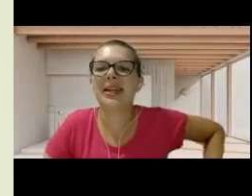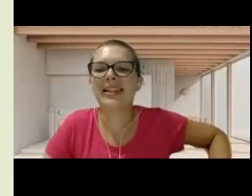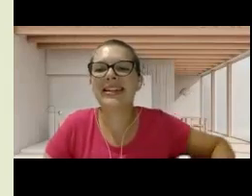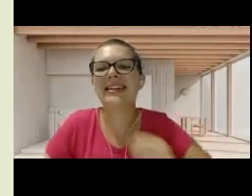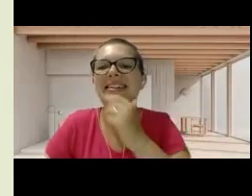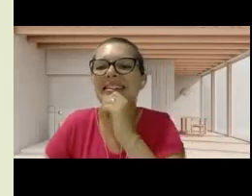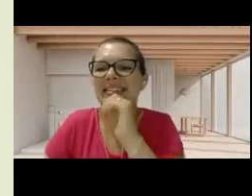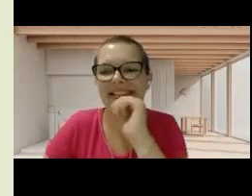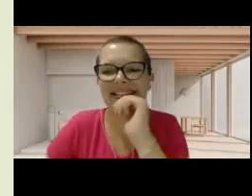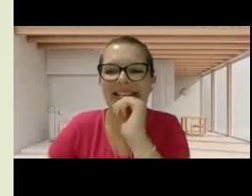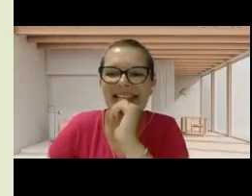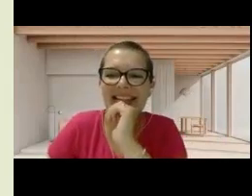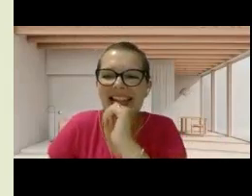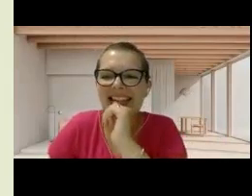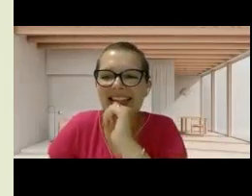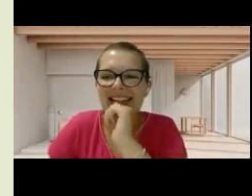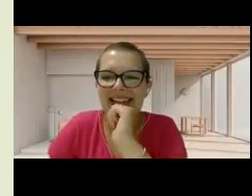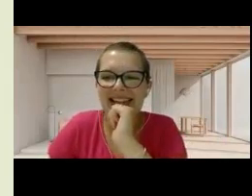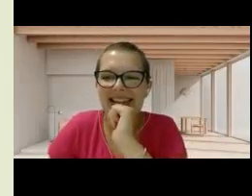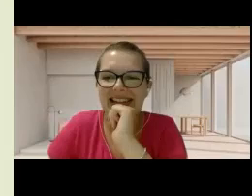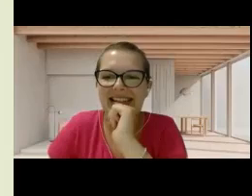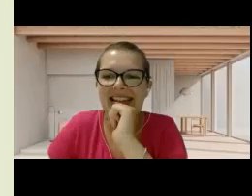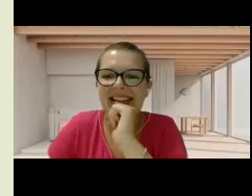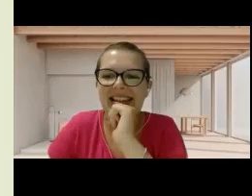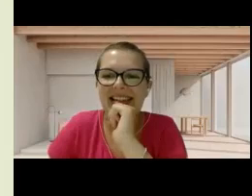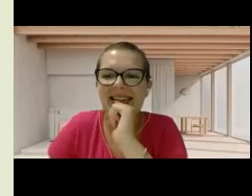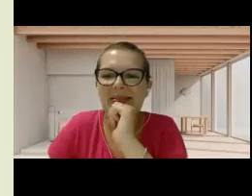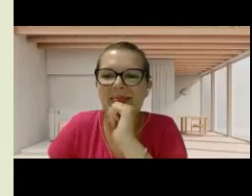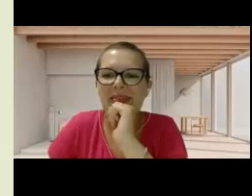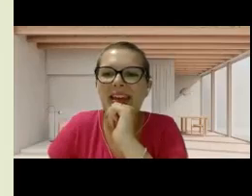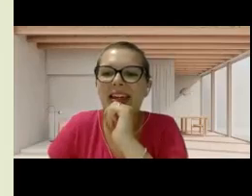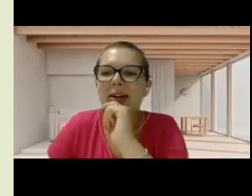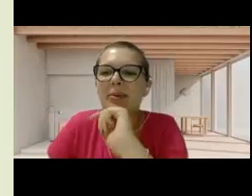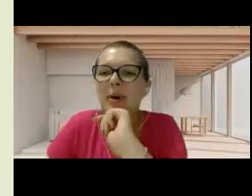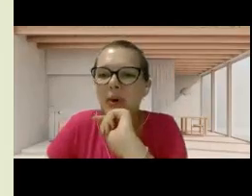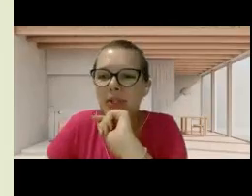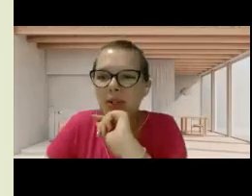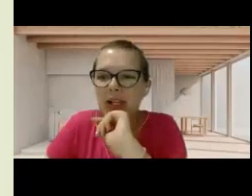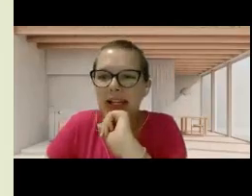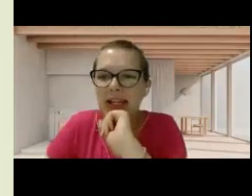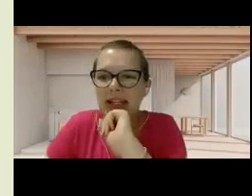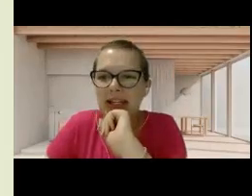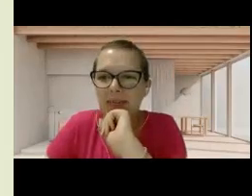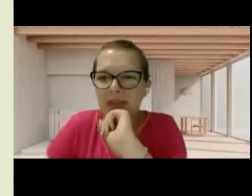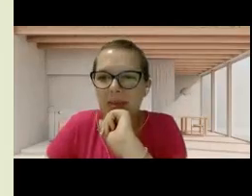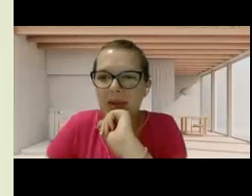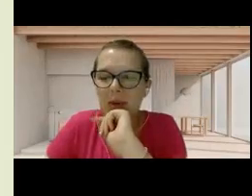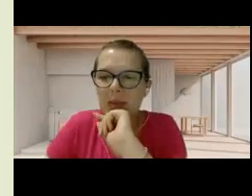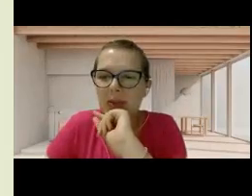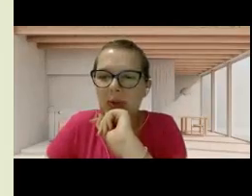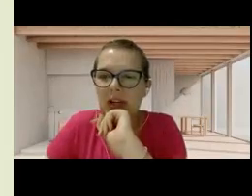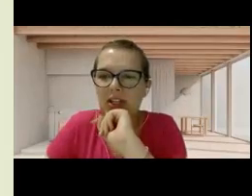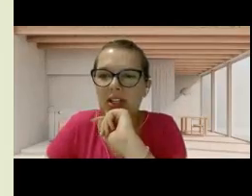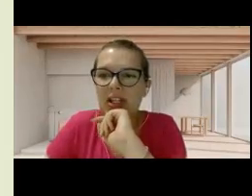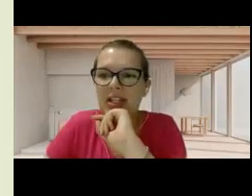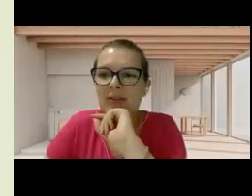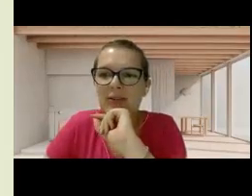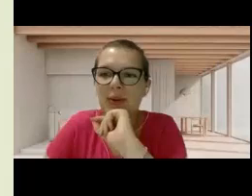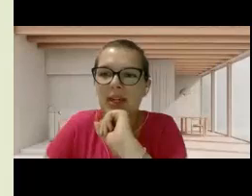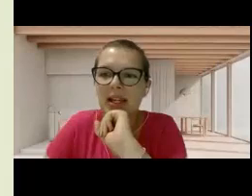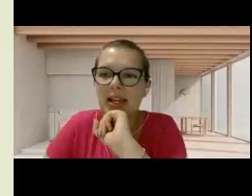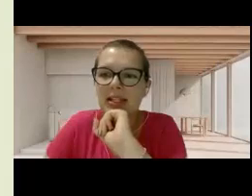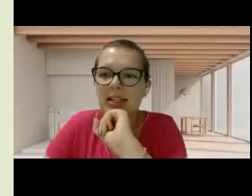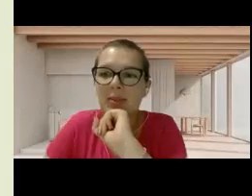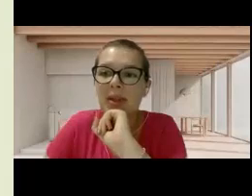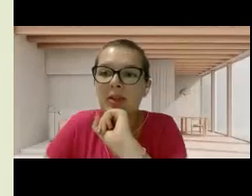bom, então é manjo do negócio. Tá? Uma outra colega aqui também comentou: a engenharia